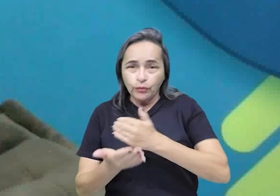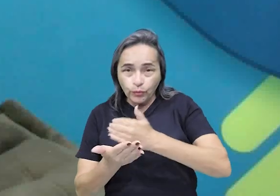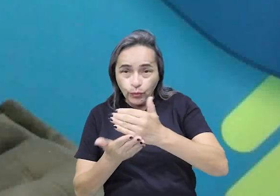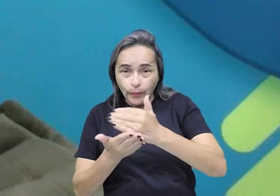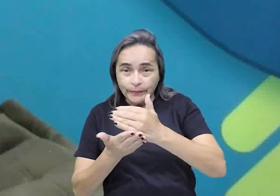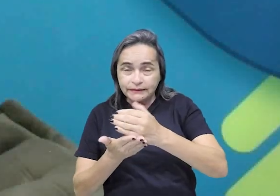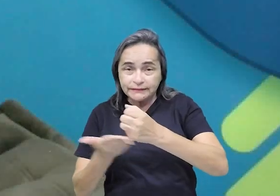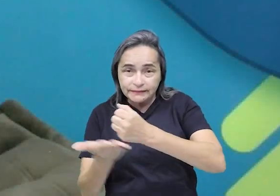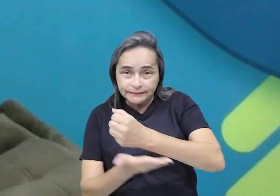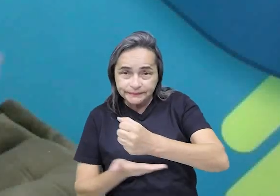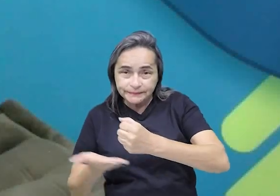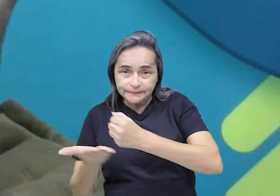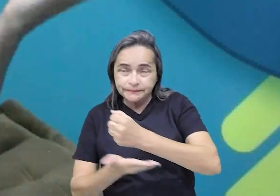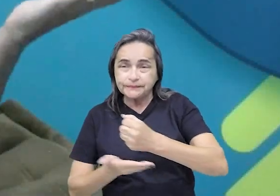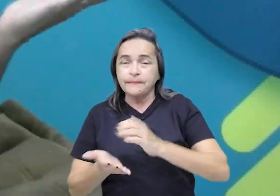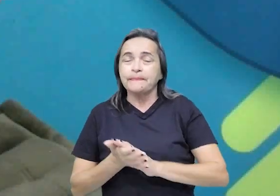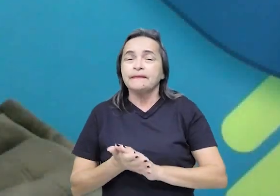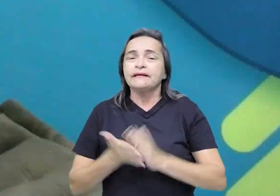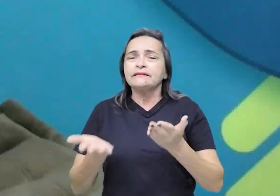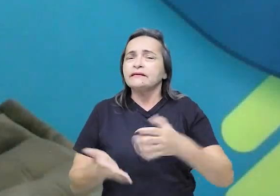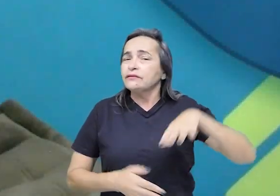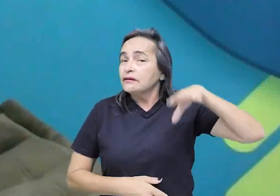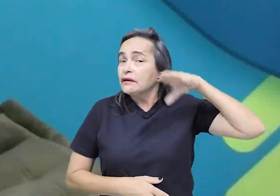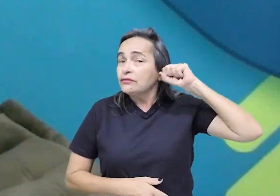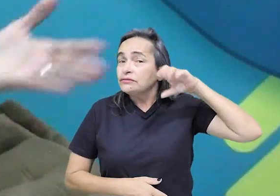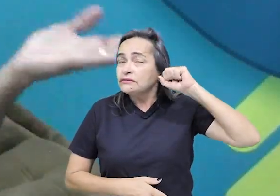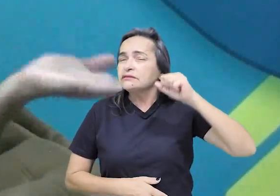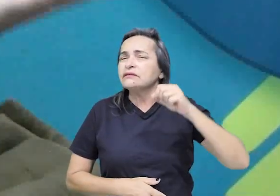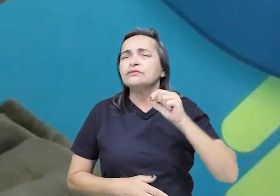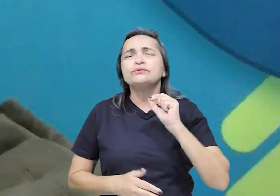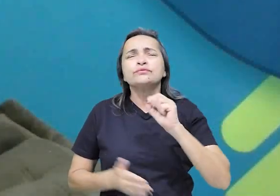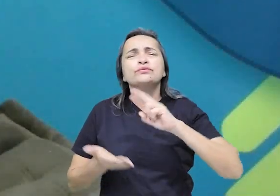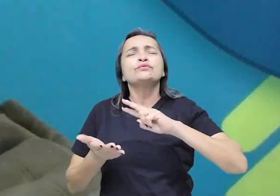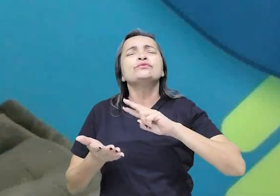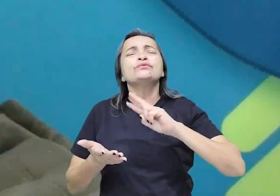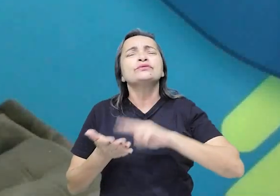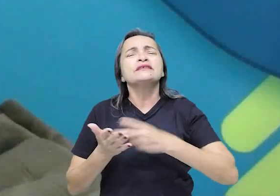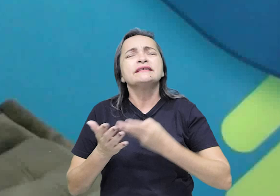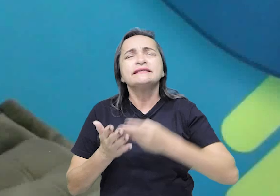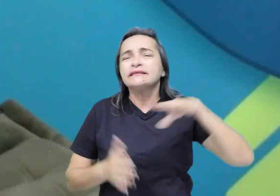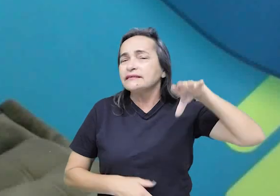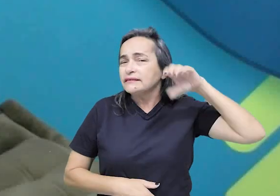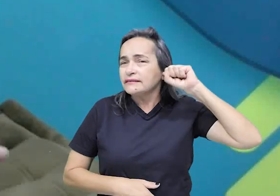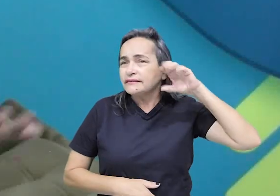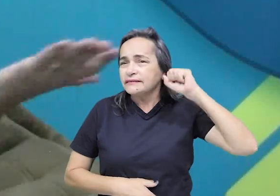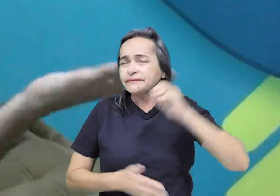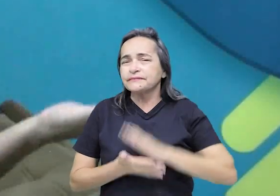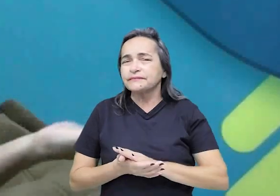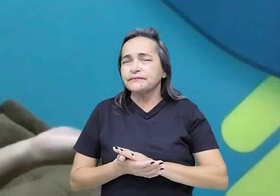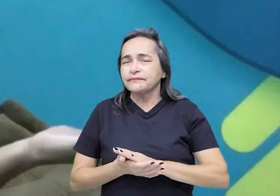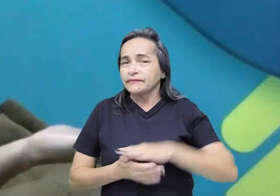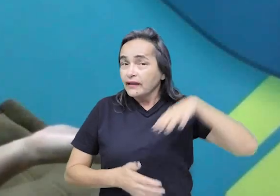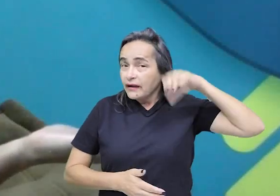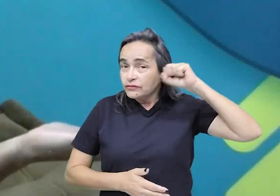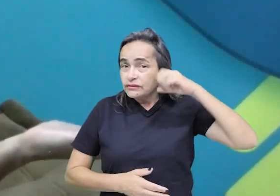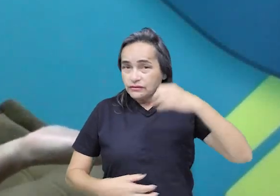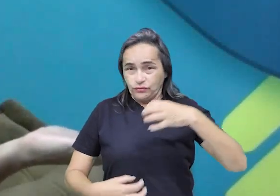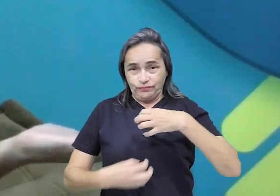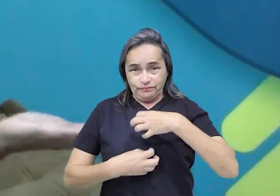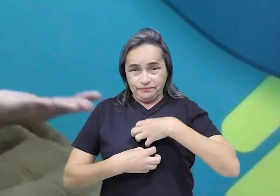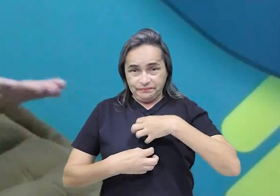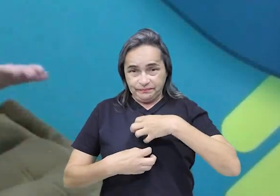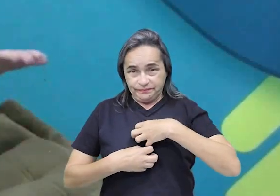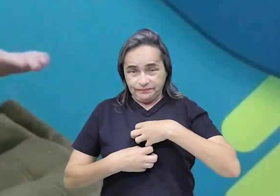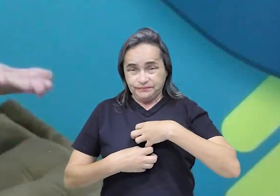mesmo, eu vou começar falando de audição. Tá? Muito bem. O que é audição? Audição é um sentido,